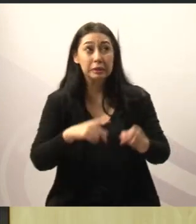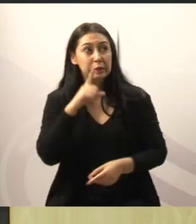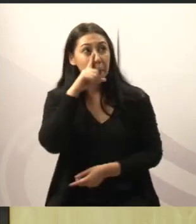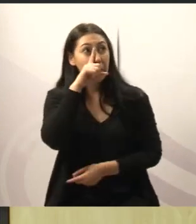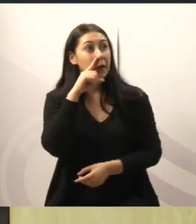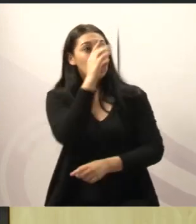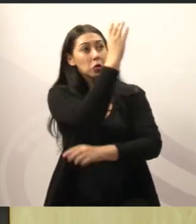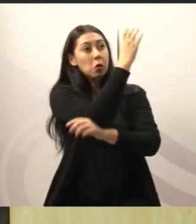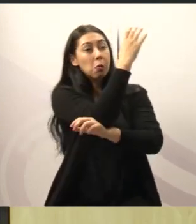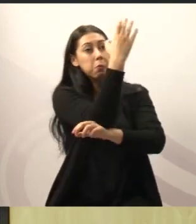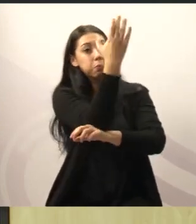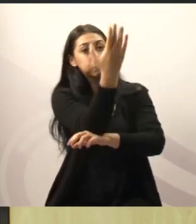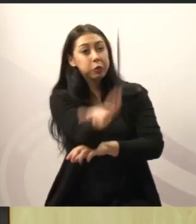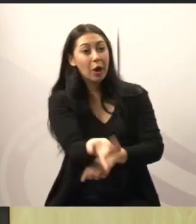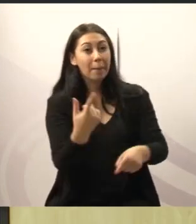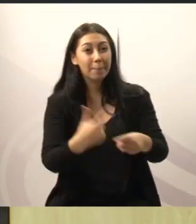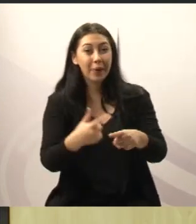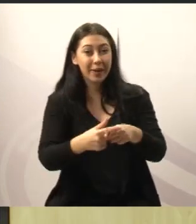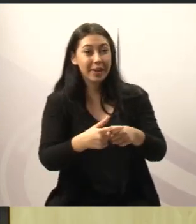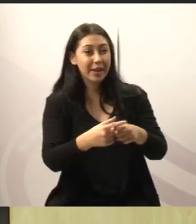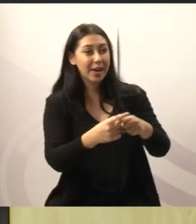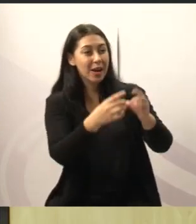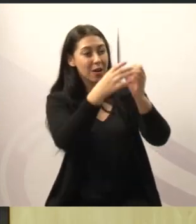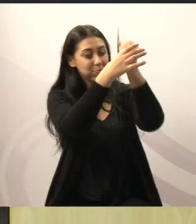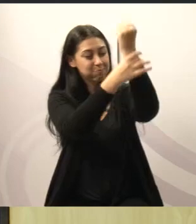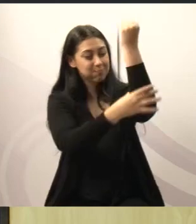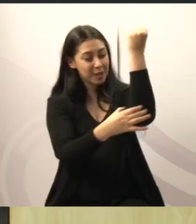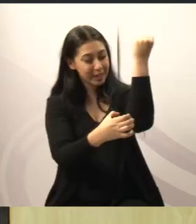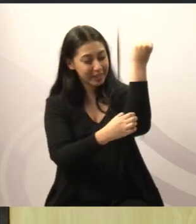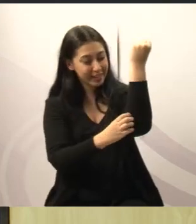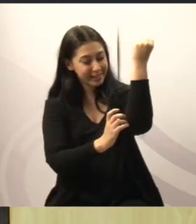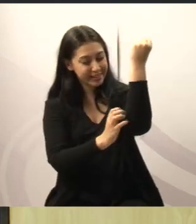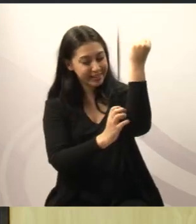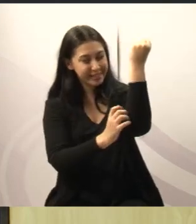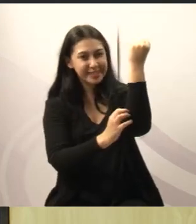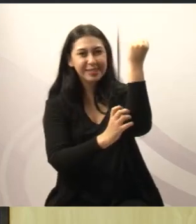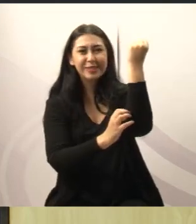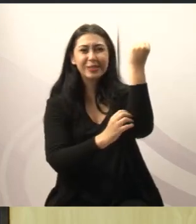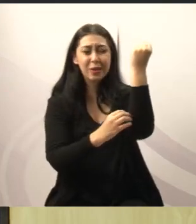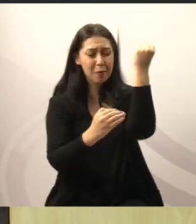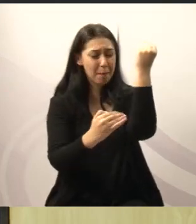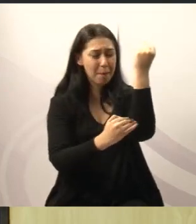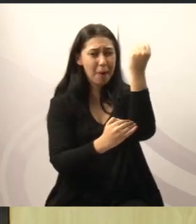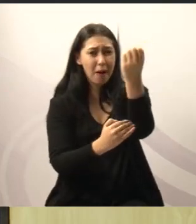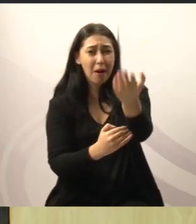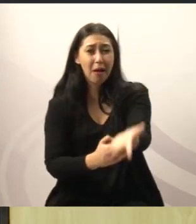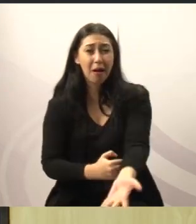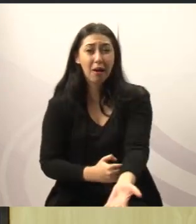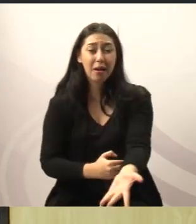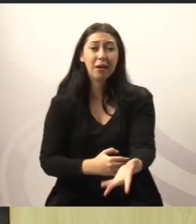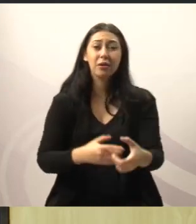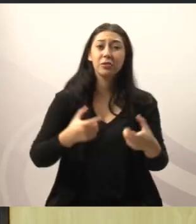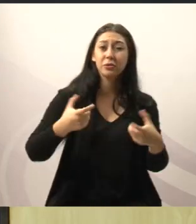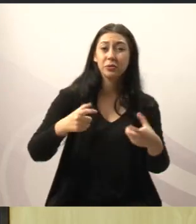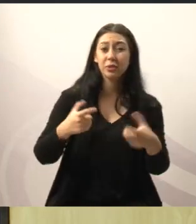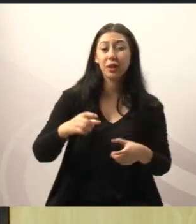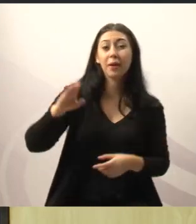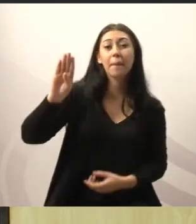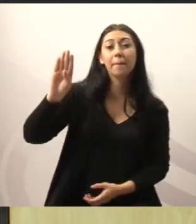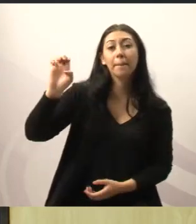razão de sua base estar comprometida devido à proliferação de cupins na Rua 5, no bairro Bela Vista 2, em